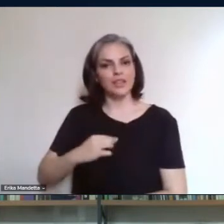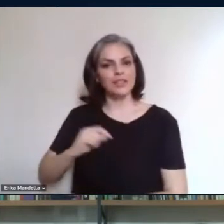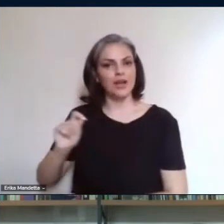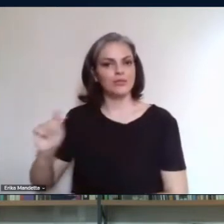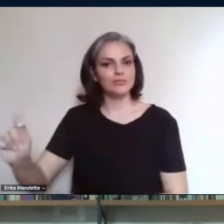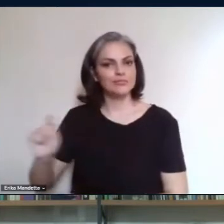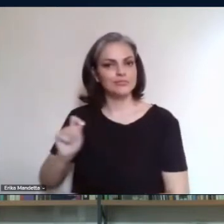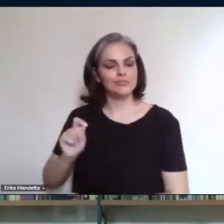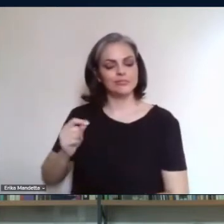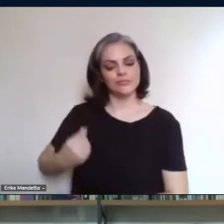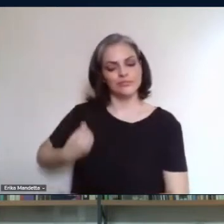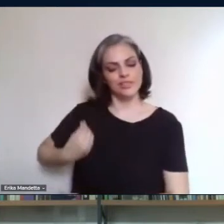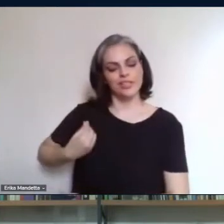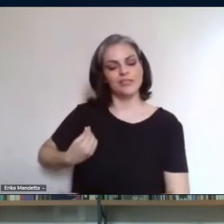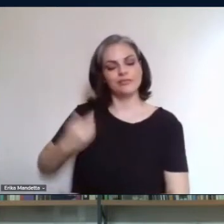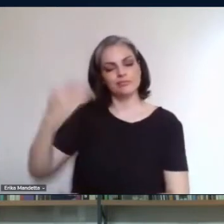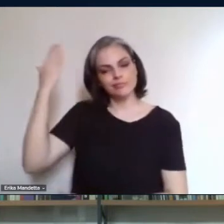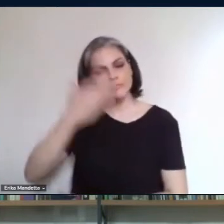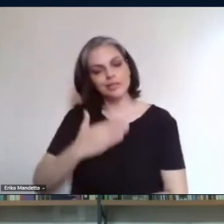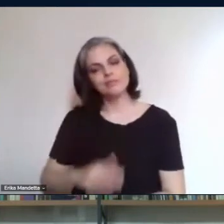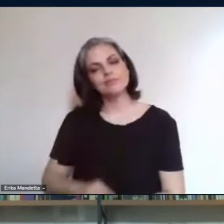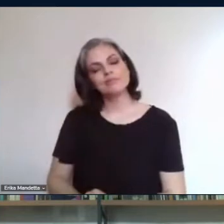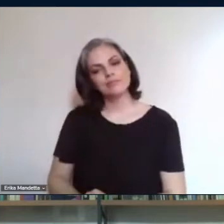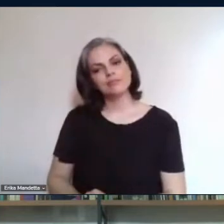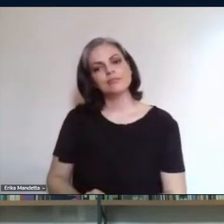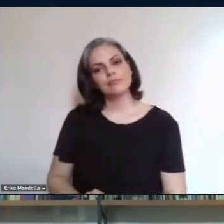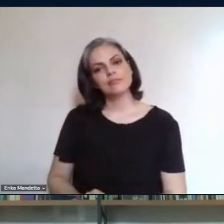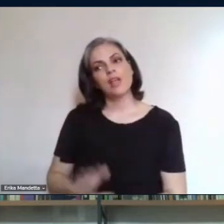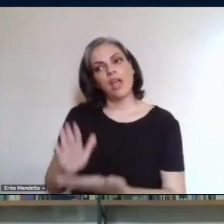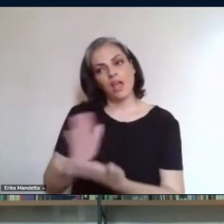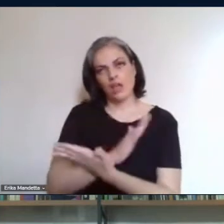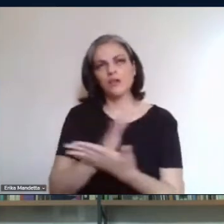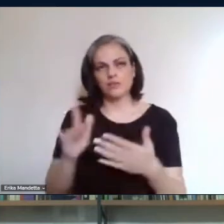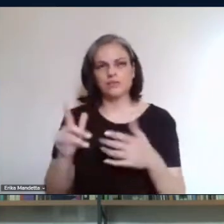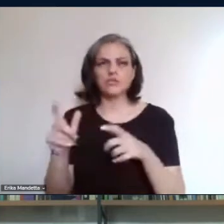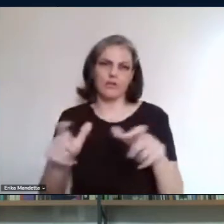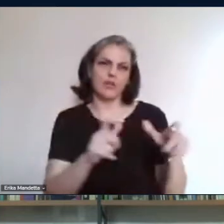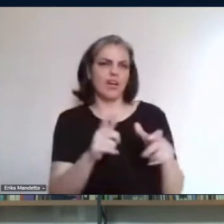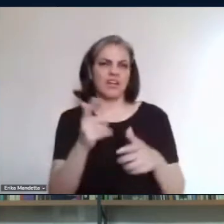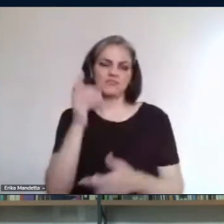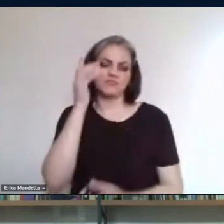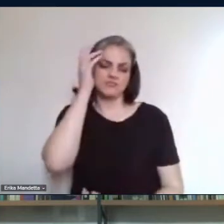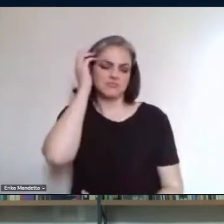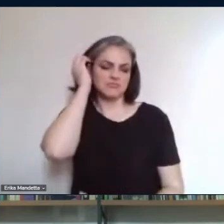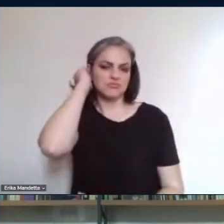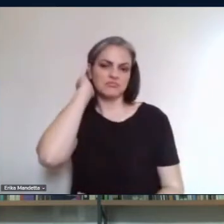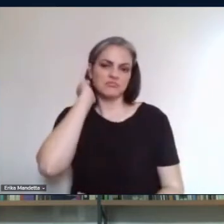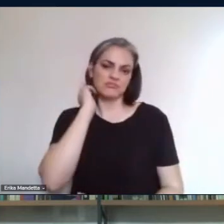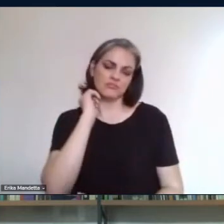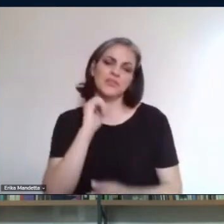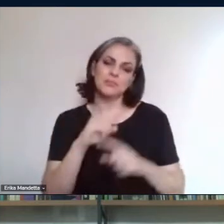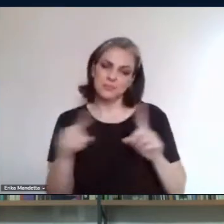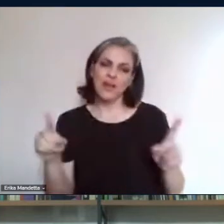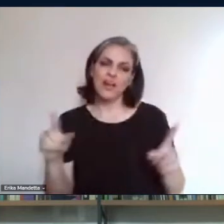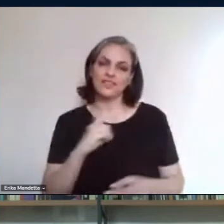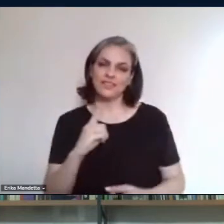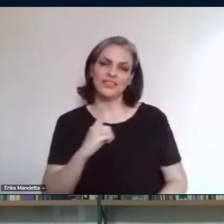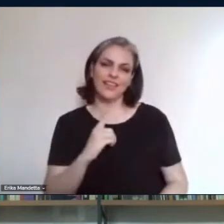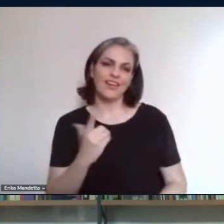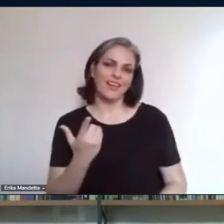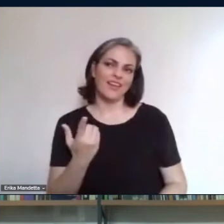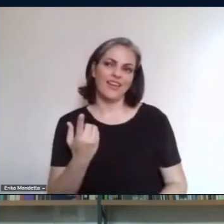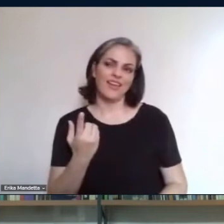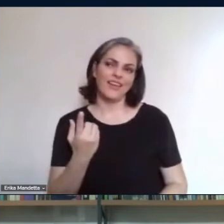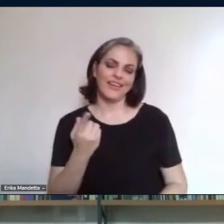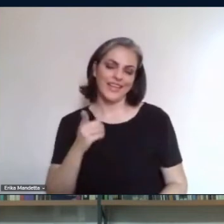registrar a presença em alguns lugares, não sei, claro que a gente sabe que também isso é uma forma de